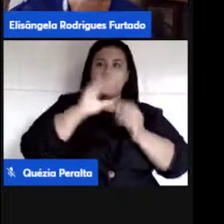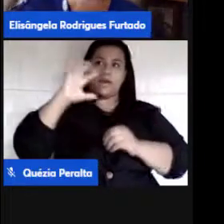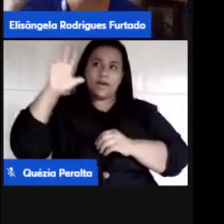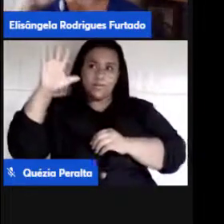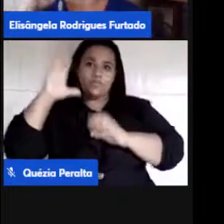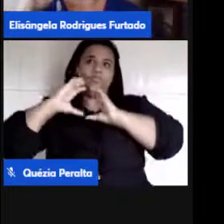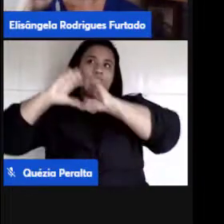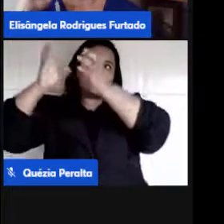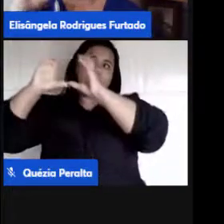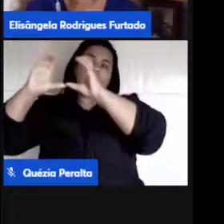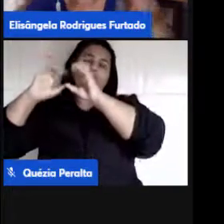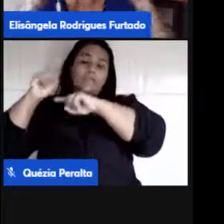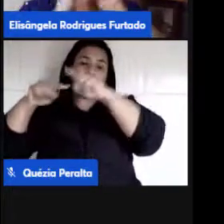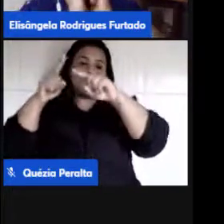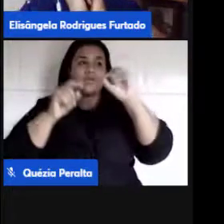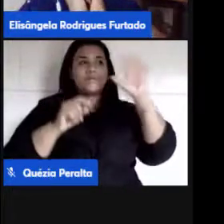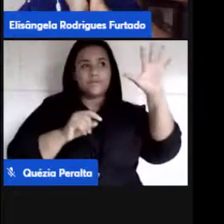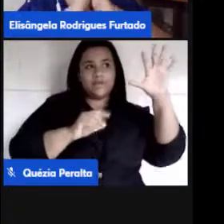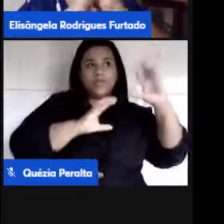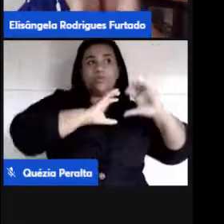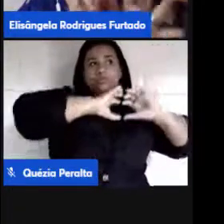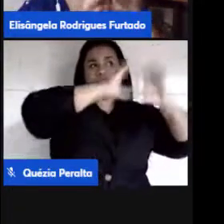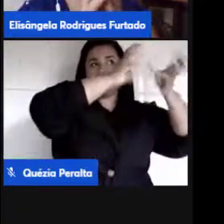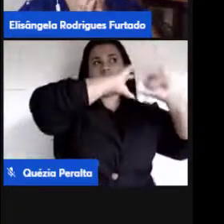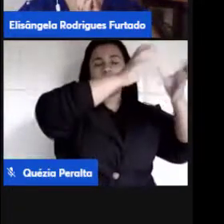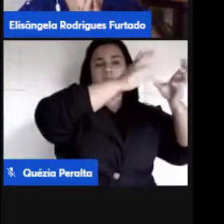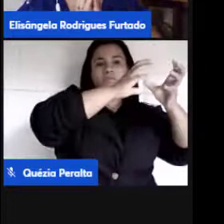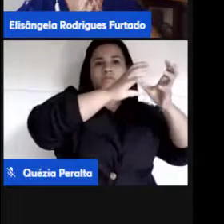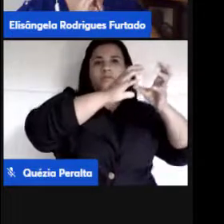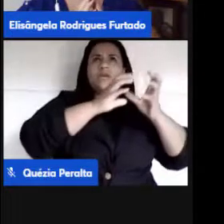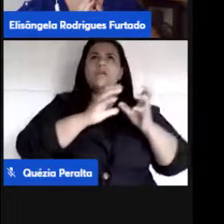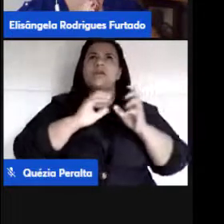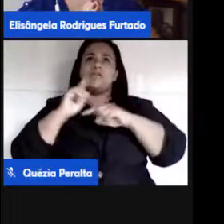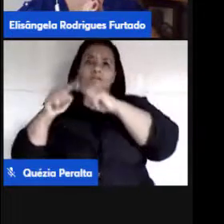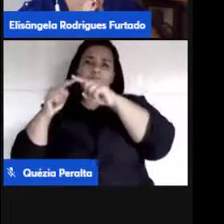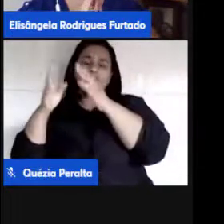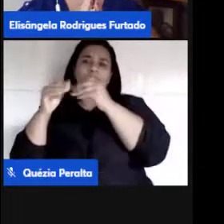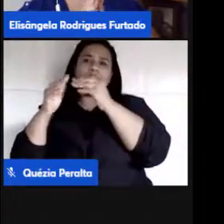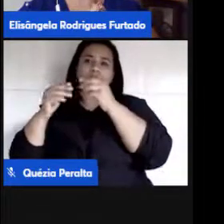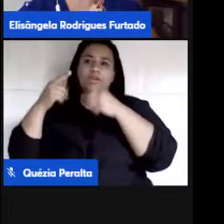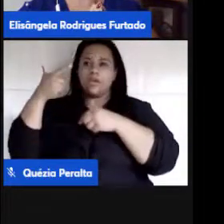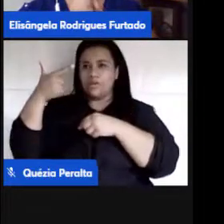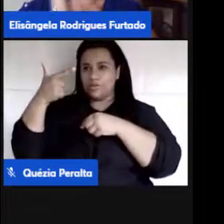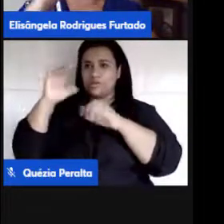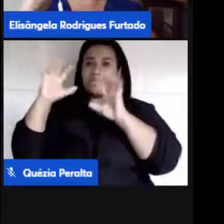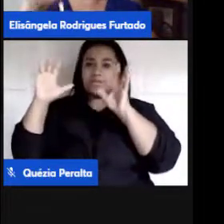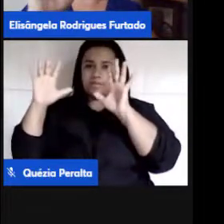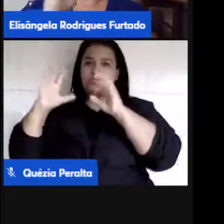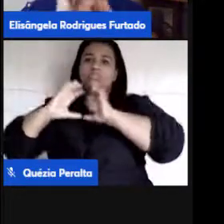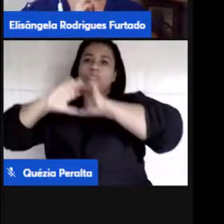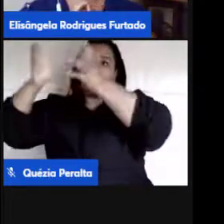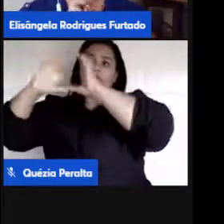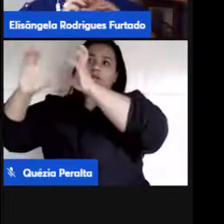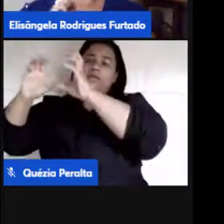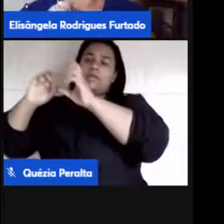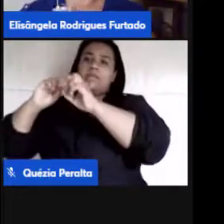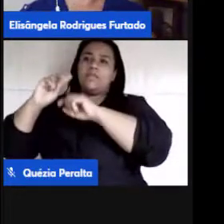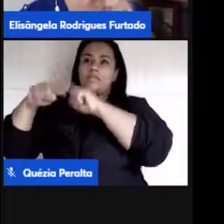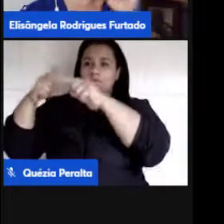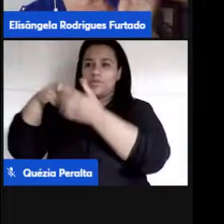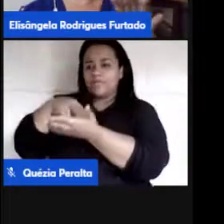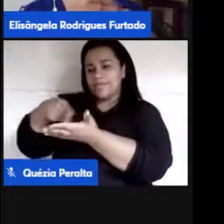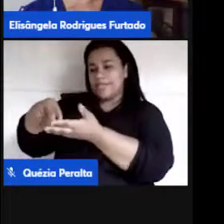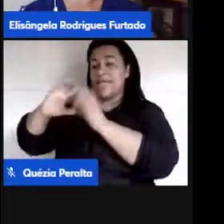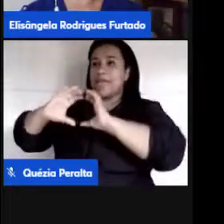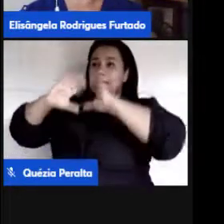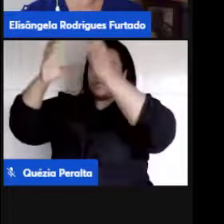arremessar com a mão esquerda, eu pedi para ele arremessar com as duas mãos, eu pedi para ele andar e arremessar, depois ele